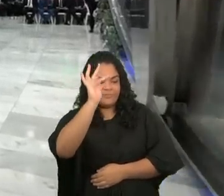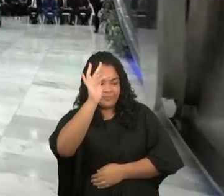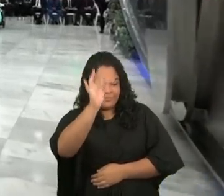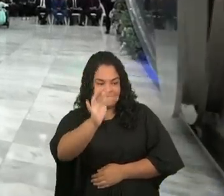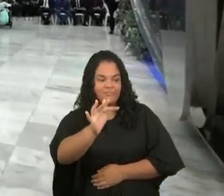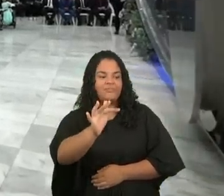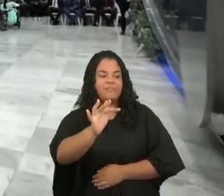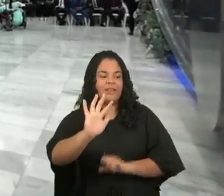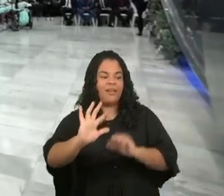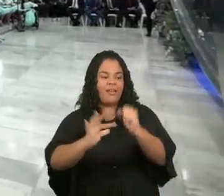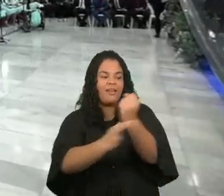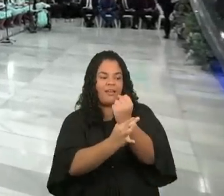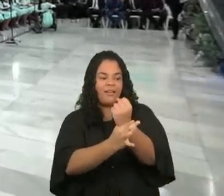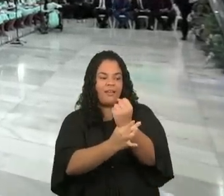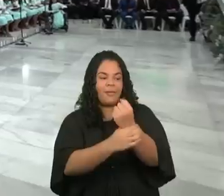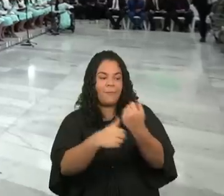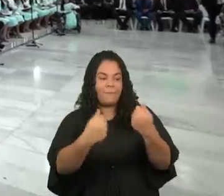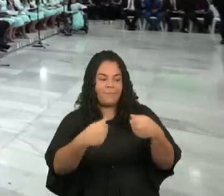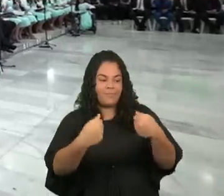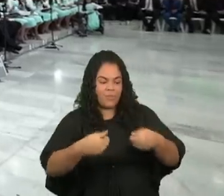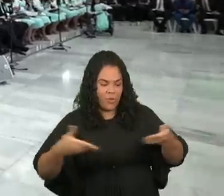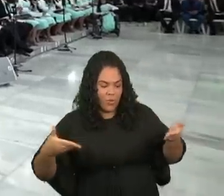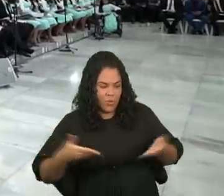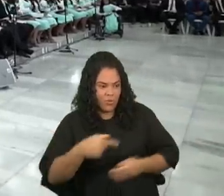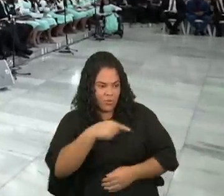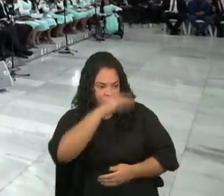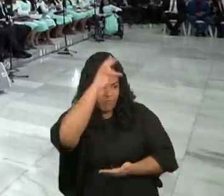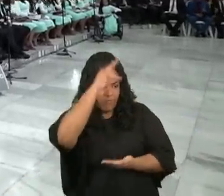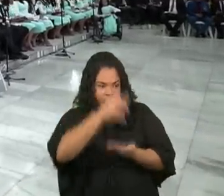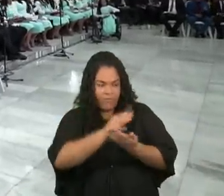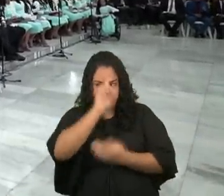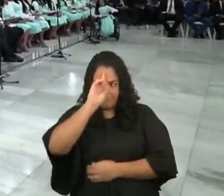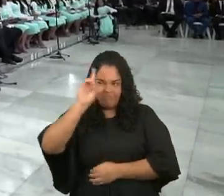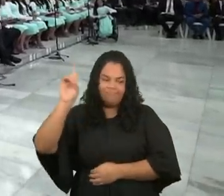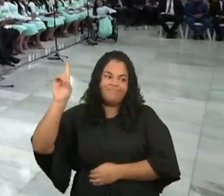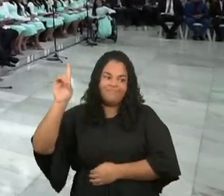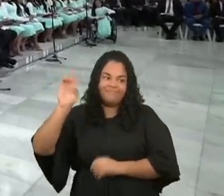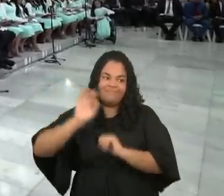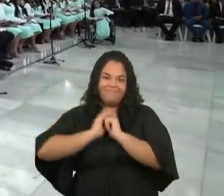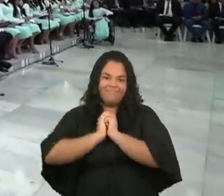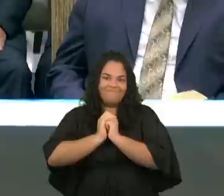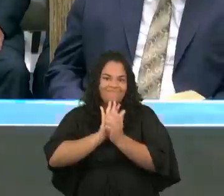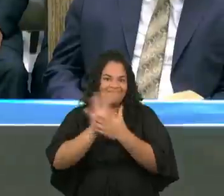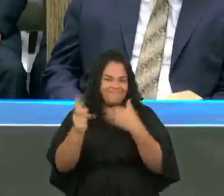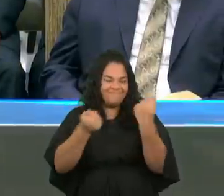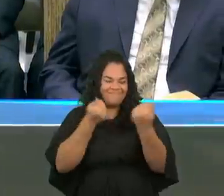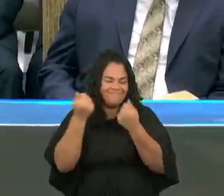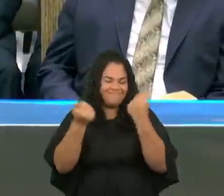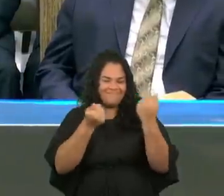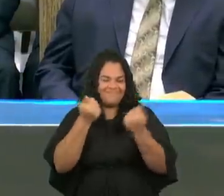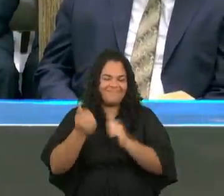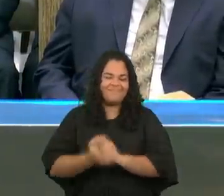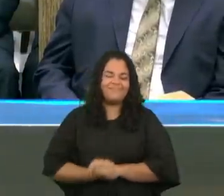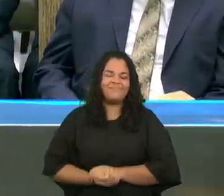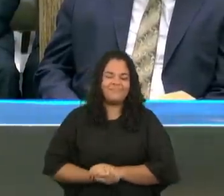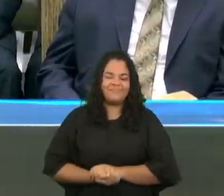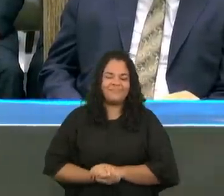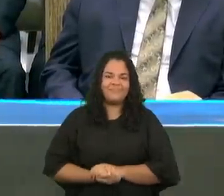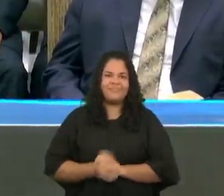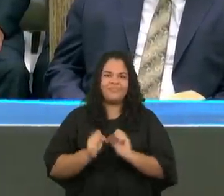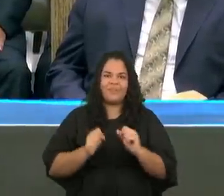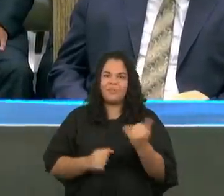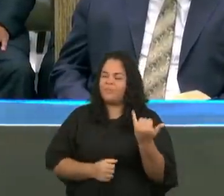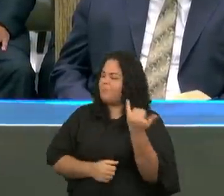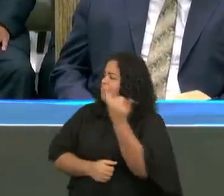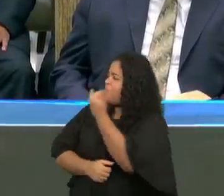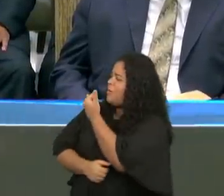depende da tua fé em Deus. Aleluia. Você quer dizer para quem está atrás de você